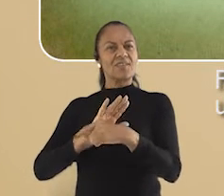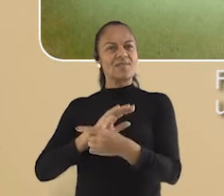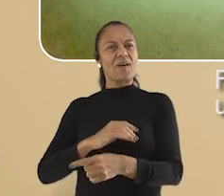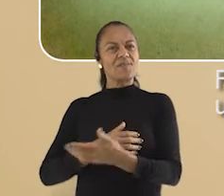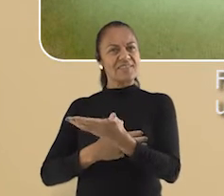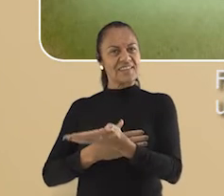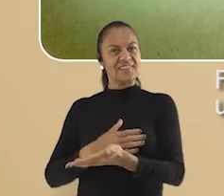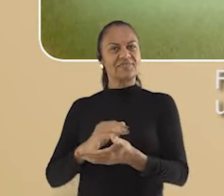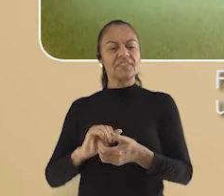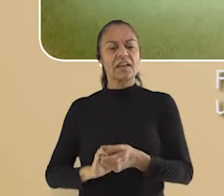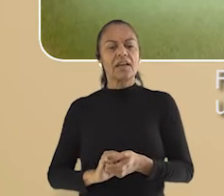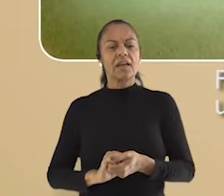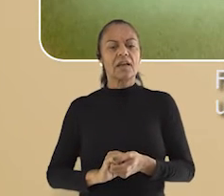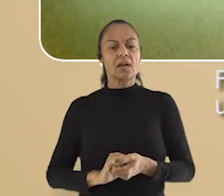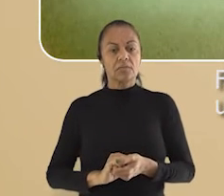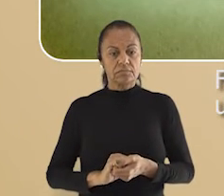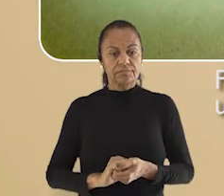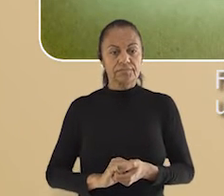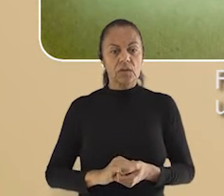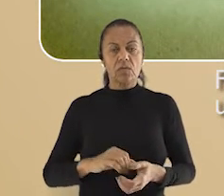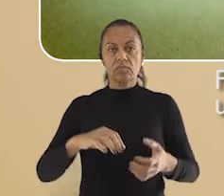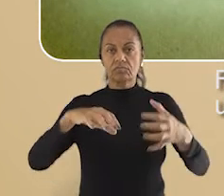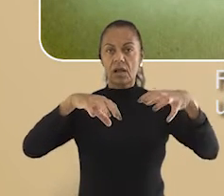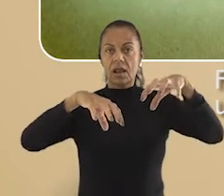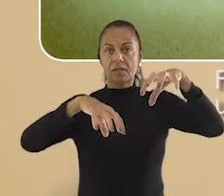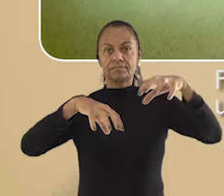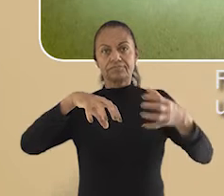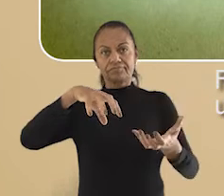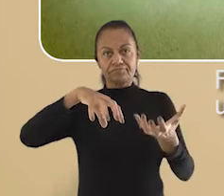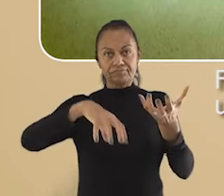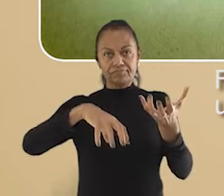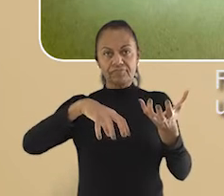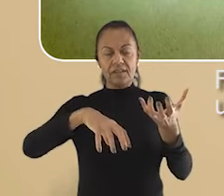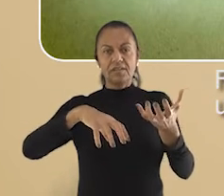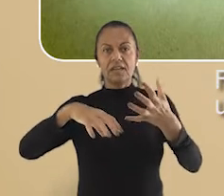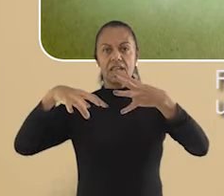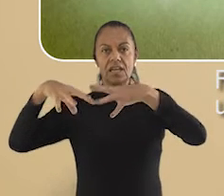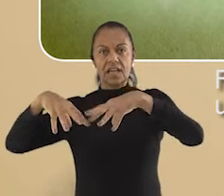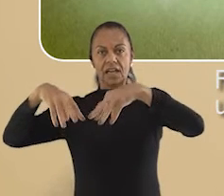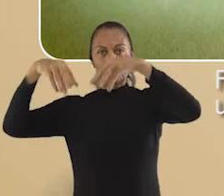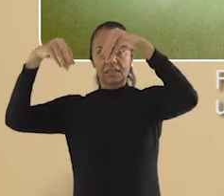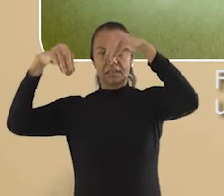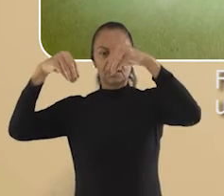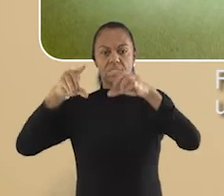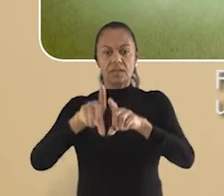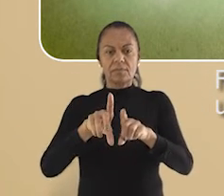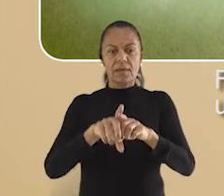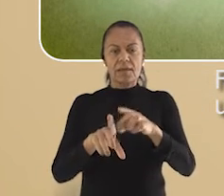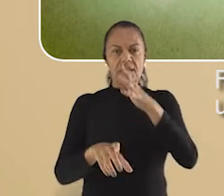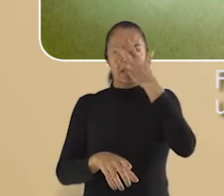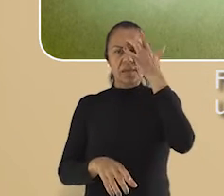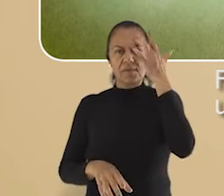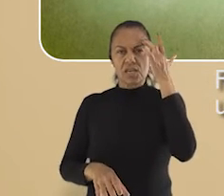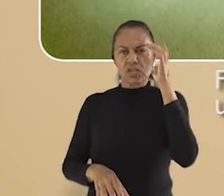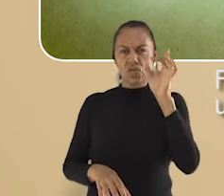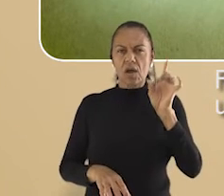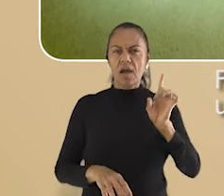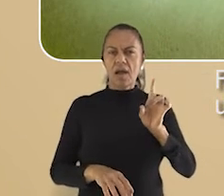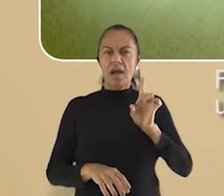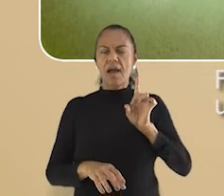na monumentalidade dos edifícios desenhados por Oscar Niemeyer, como o Palácio do Congresso e a